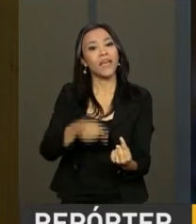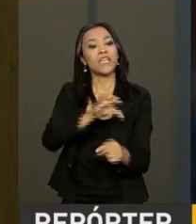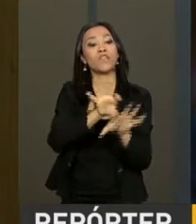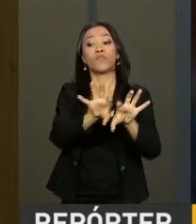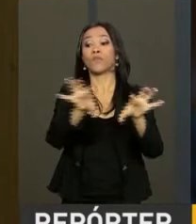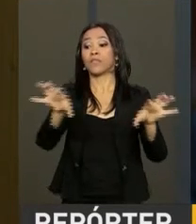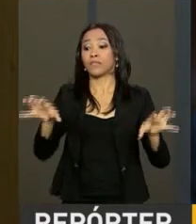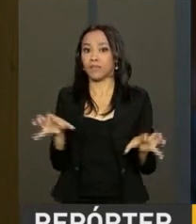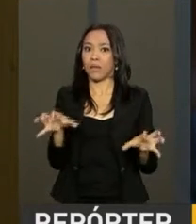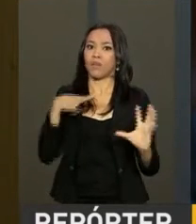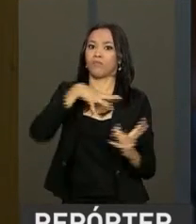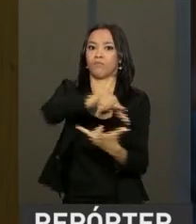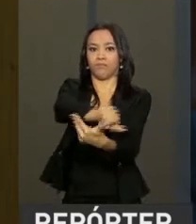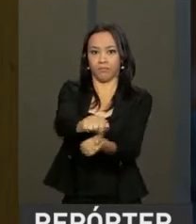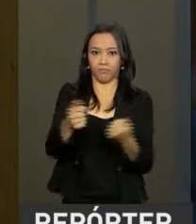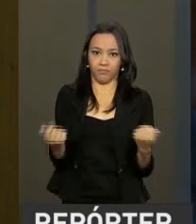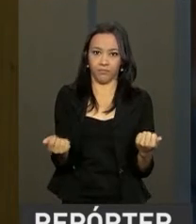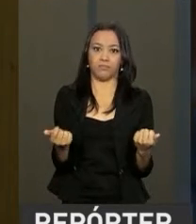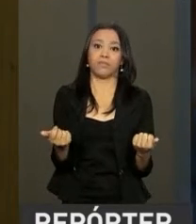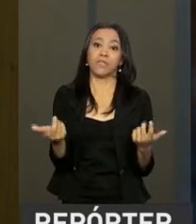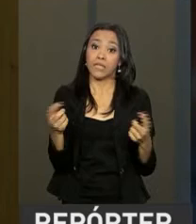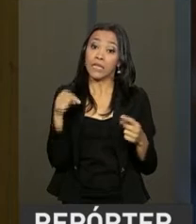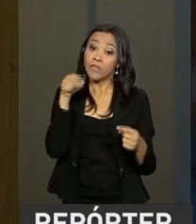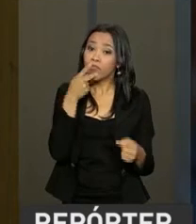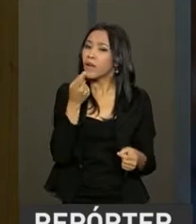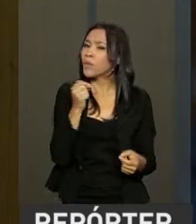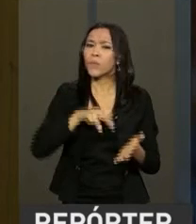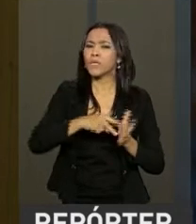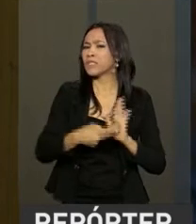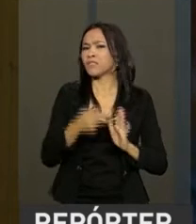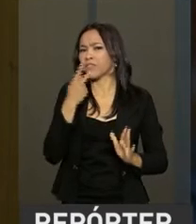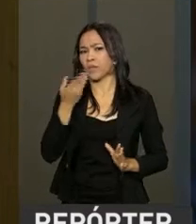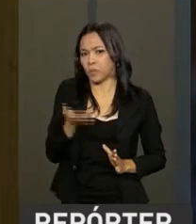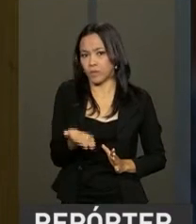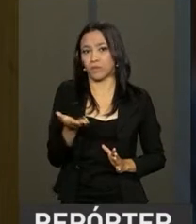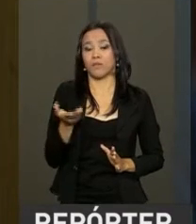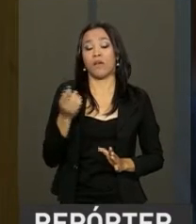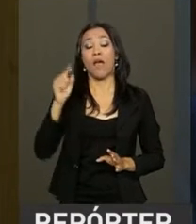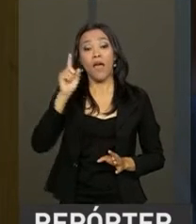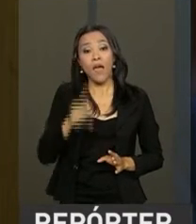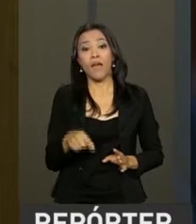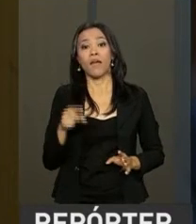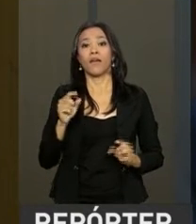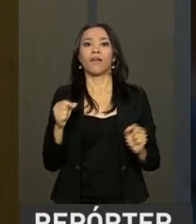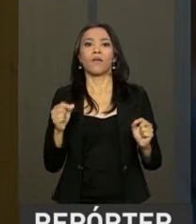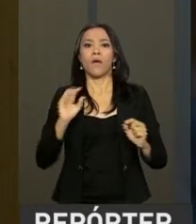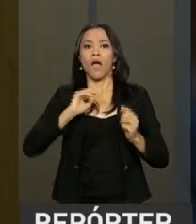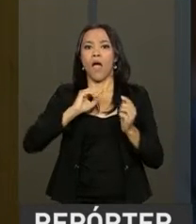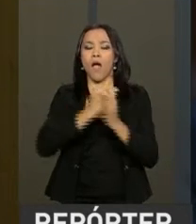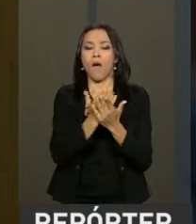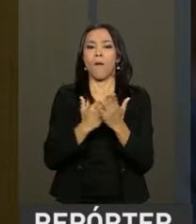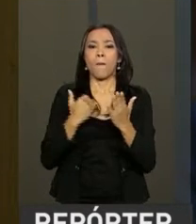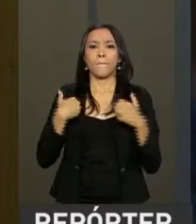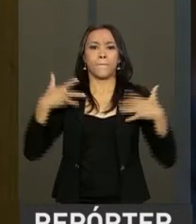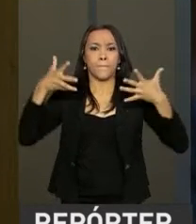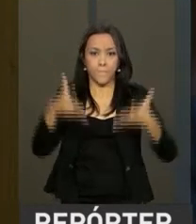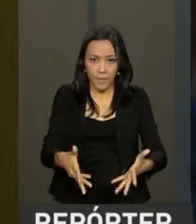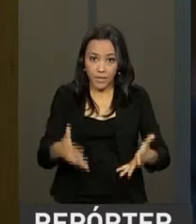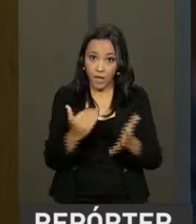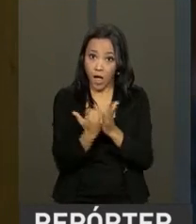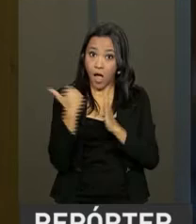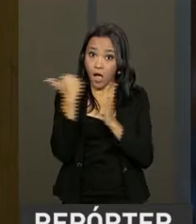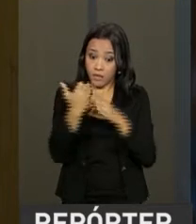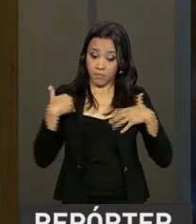influenciar a governança global. Querendo dizer com isso, aumentar a participação desses países